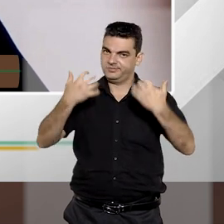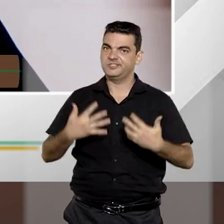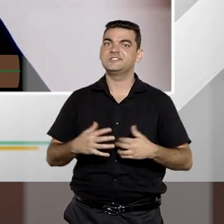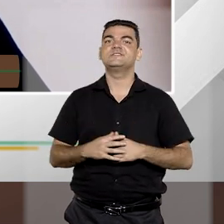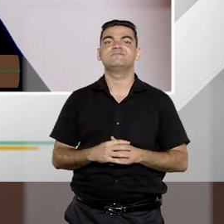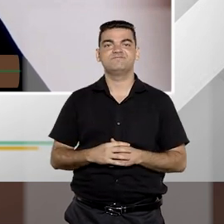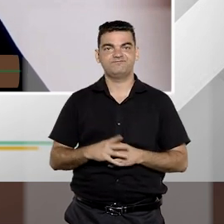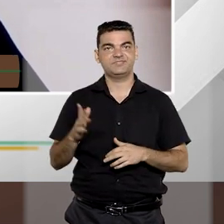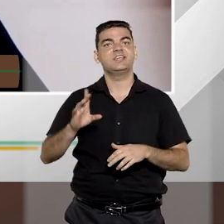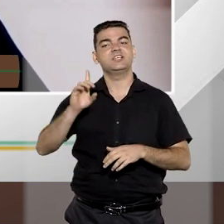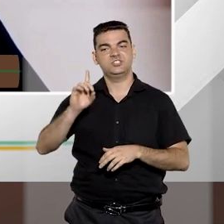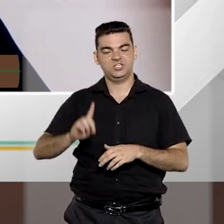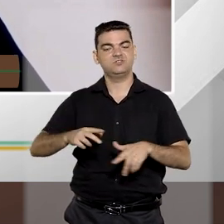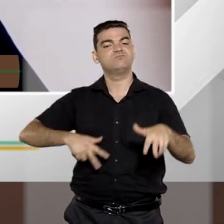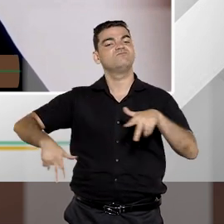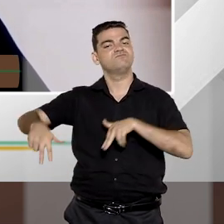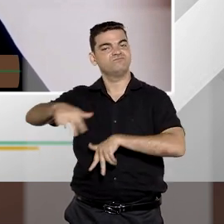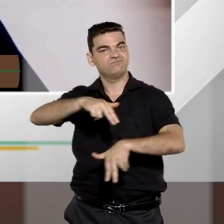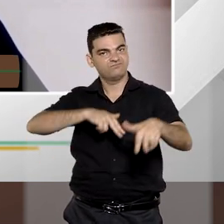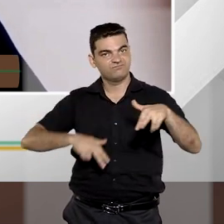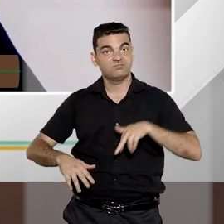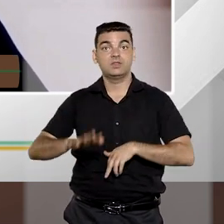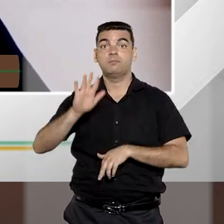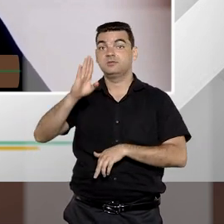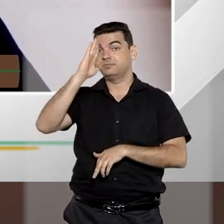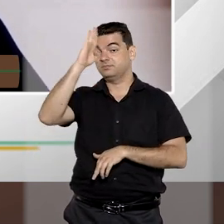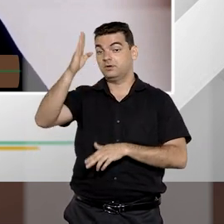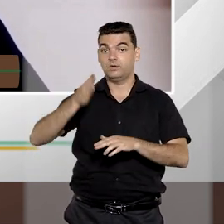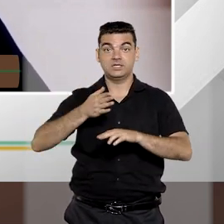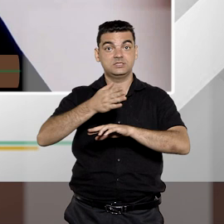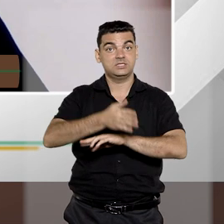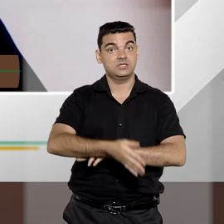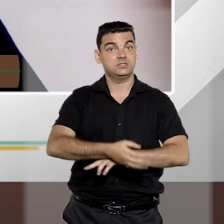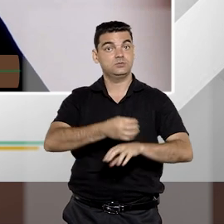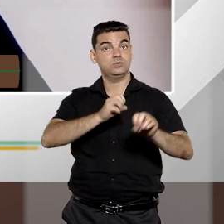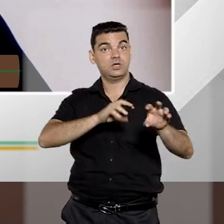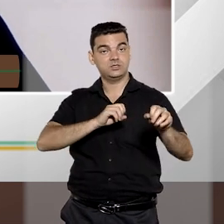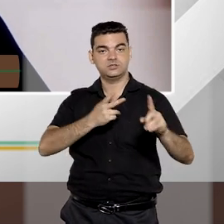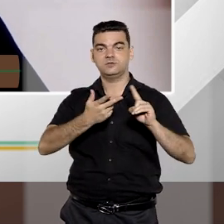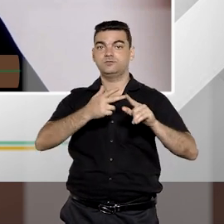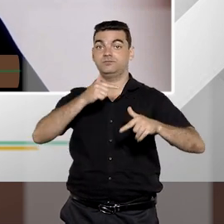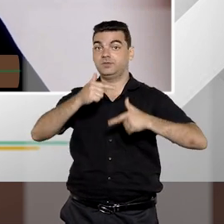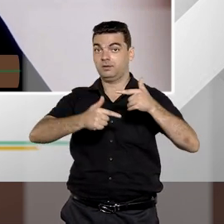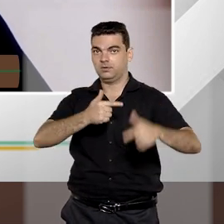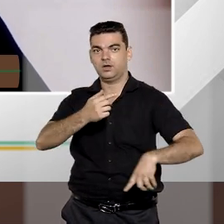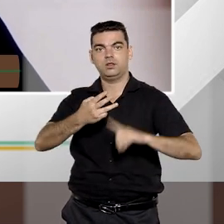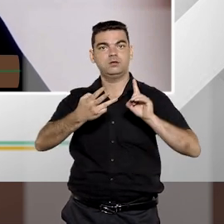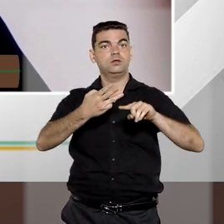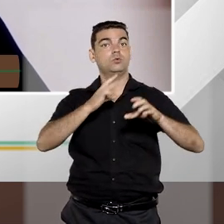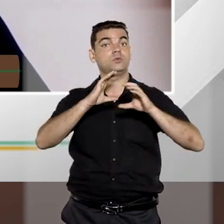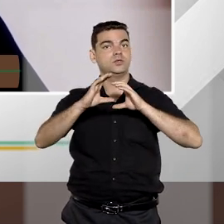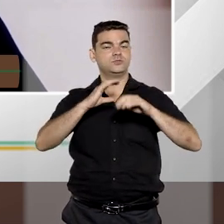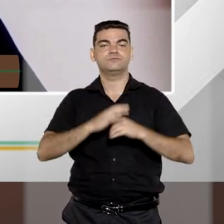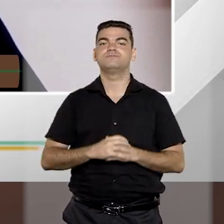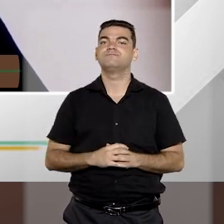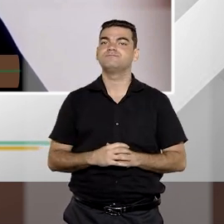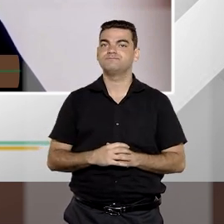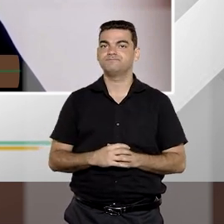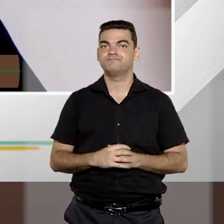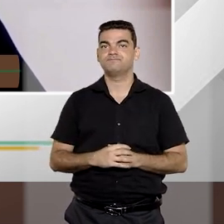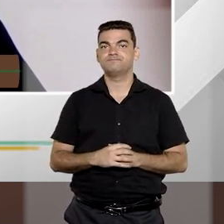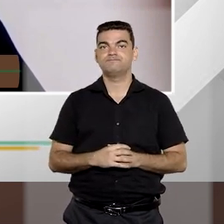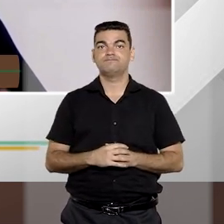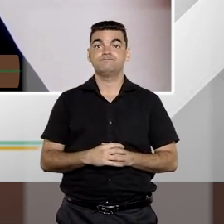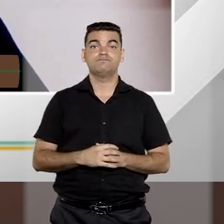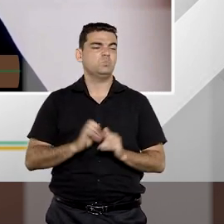falar não só do direito de ir e vir, mas principalmente no acesso à educação, no mercado de trabalho e os meios de comunicação,